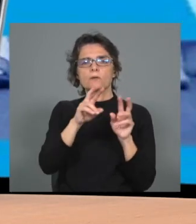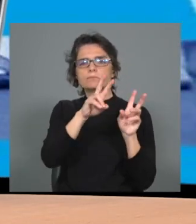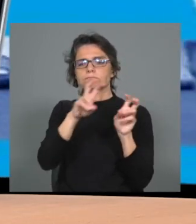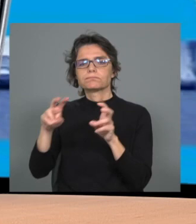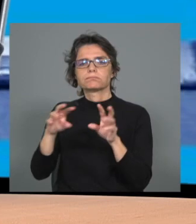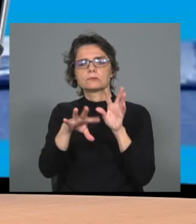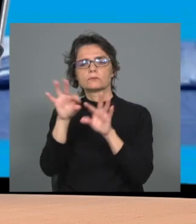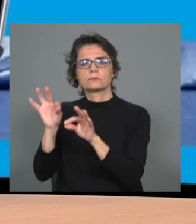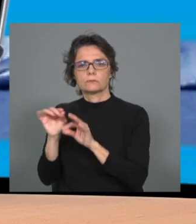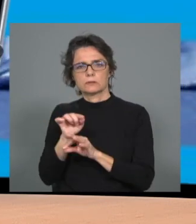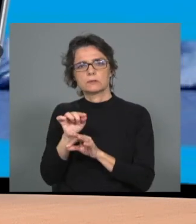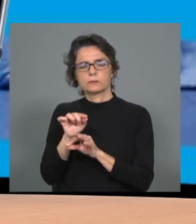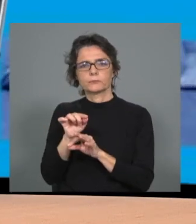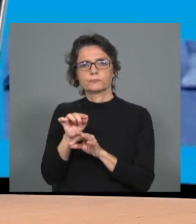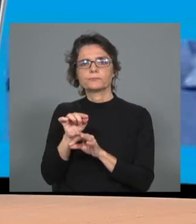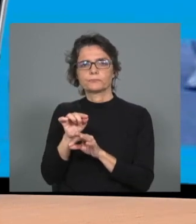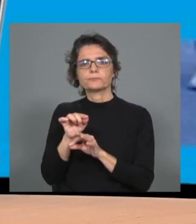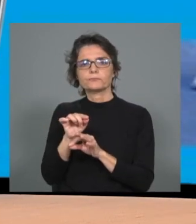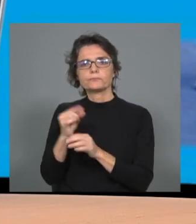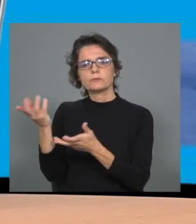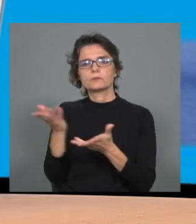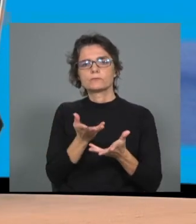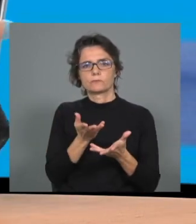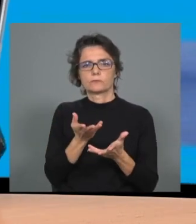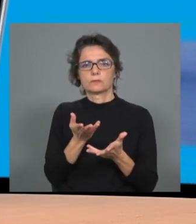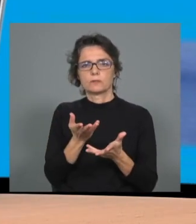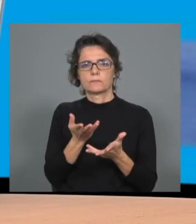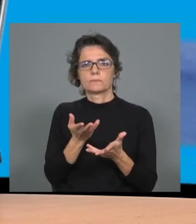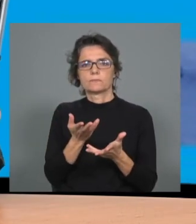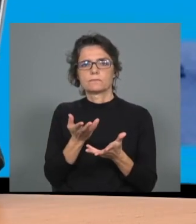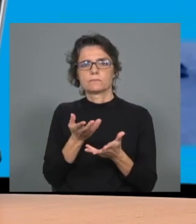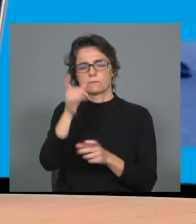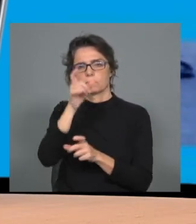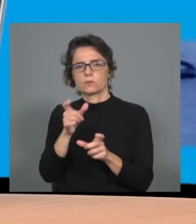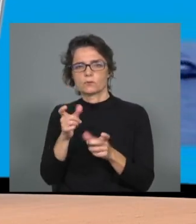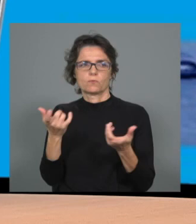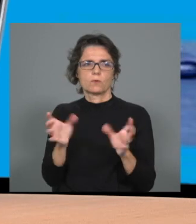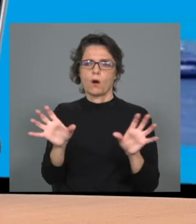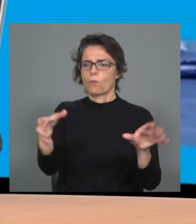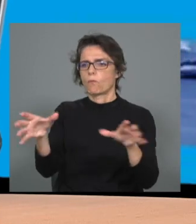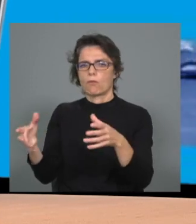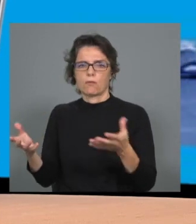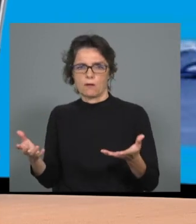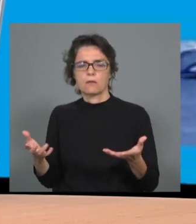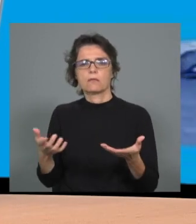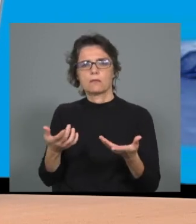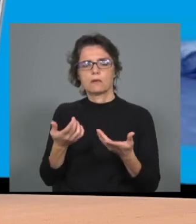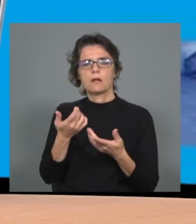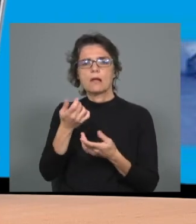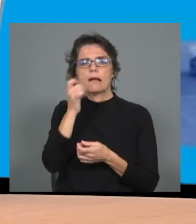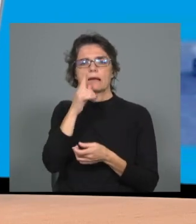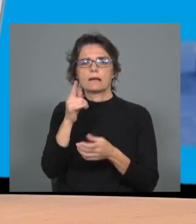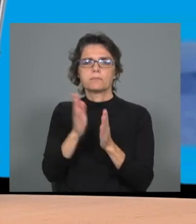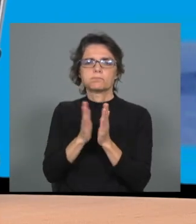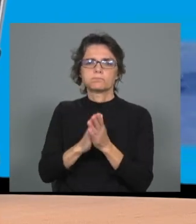atualização em ordem a convidar, enfim, os crentes e as comunidades, os agentes pastorais,